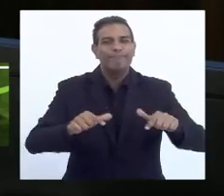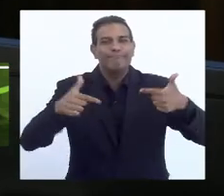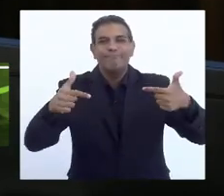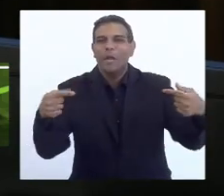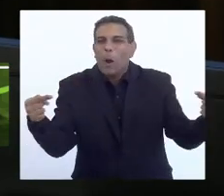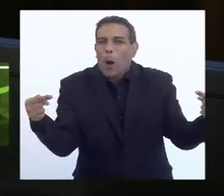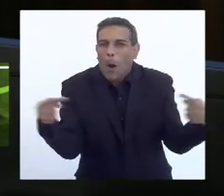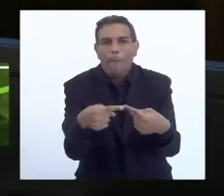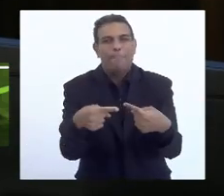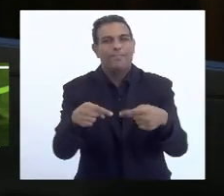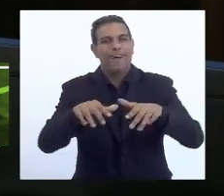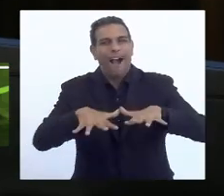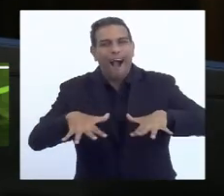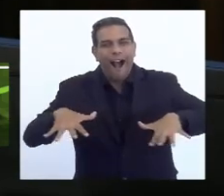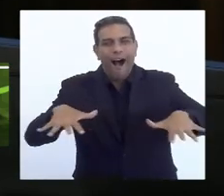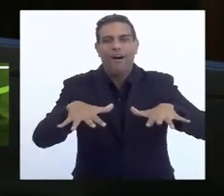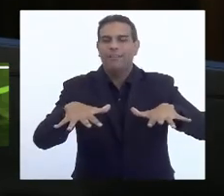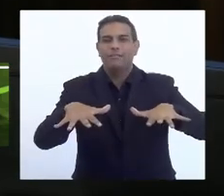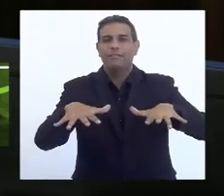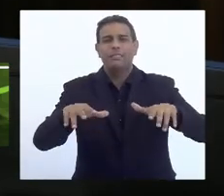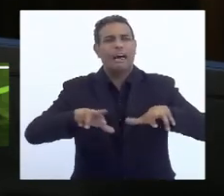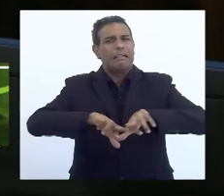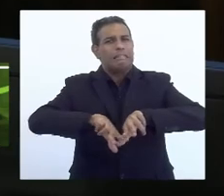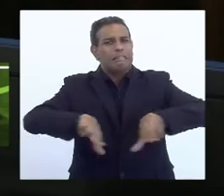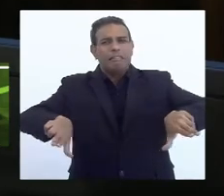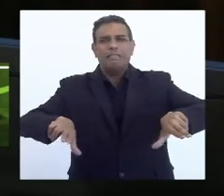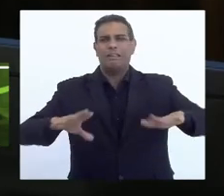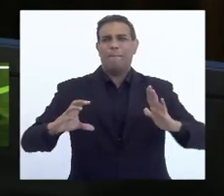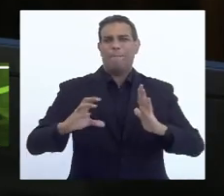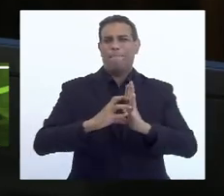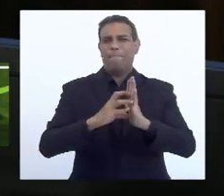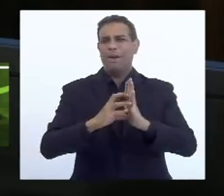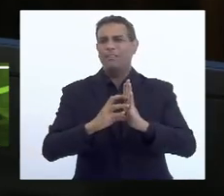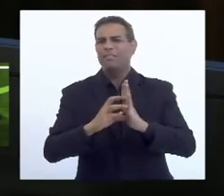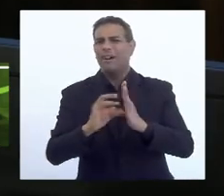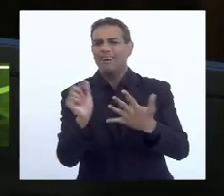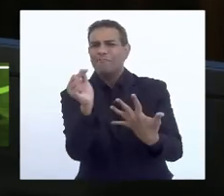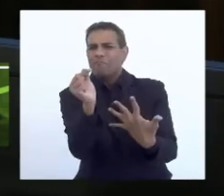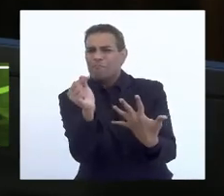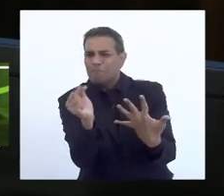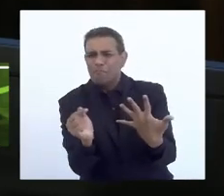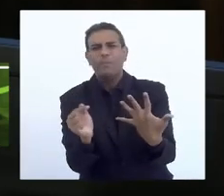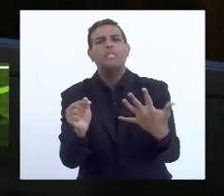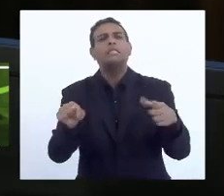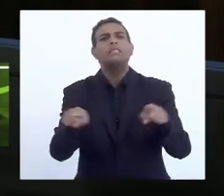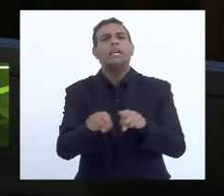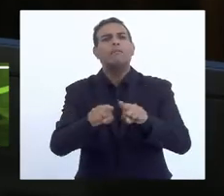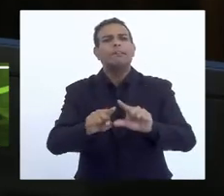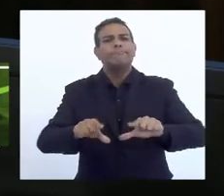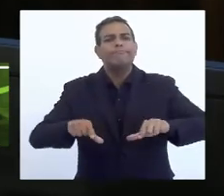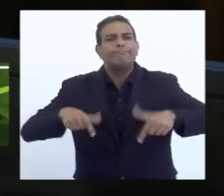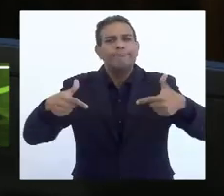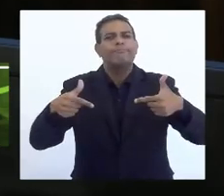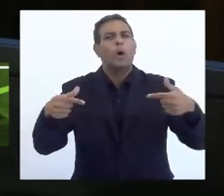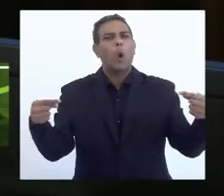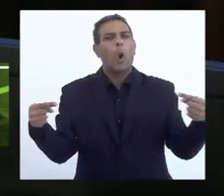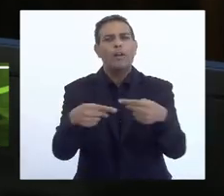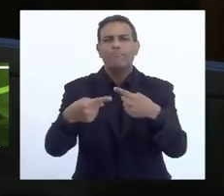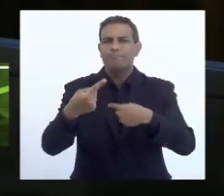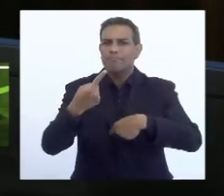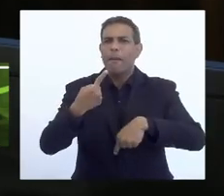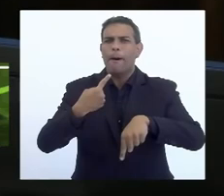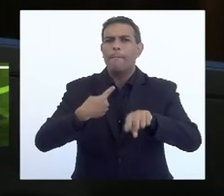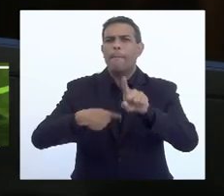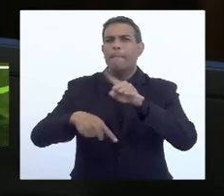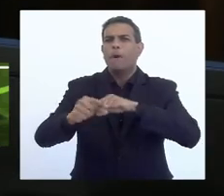frente parlamentar, né, pluripartidária, que traga essa construção da superação